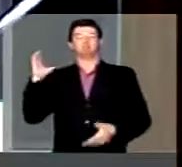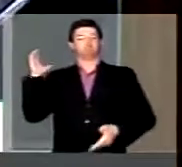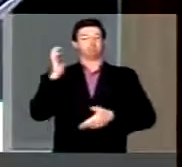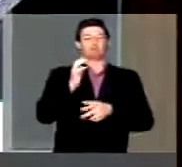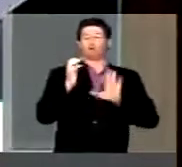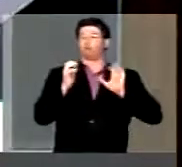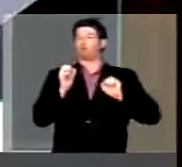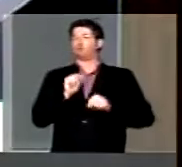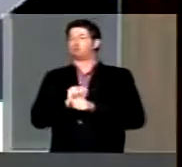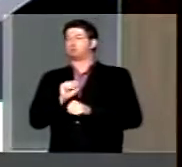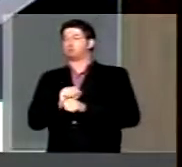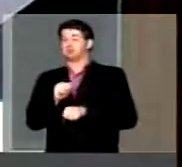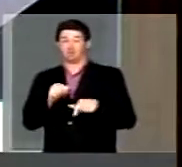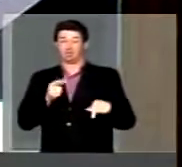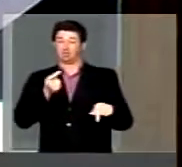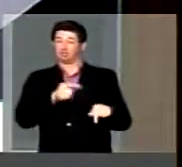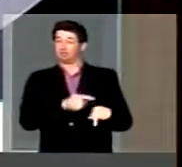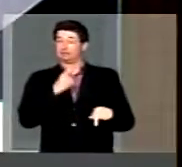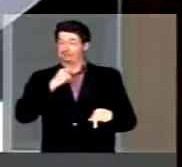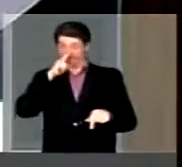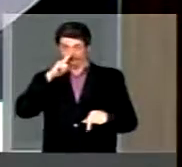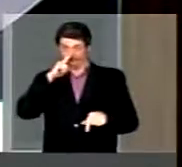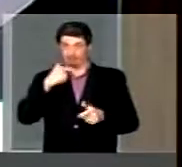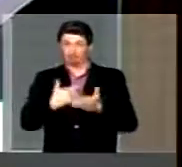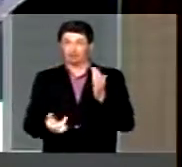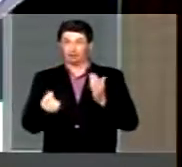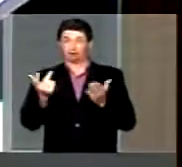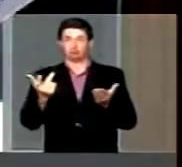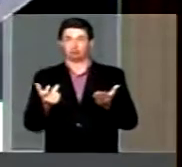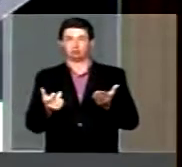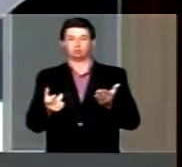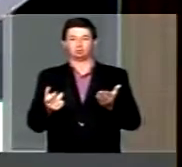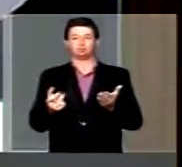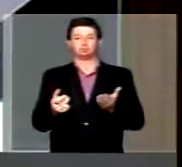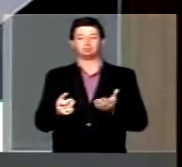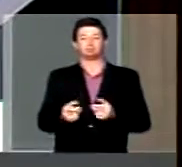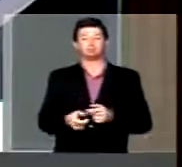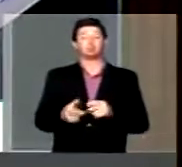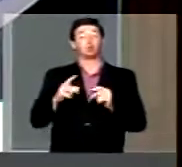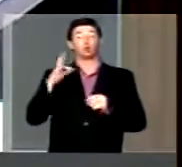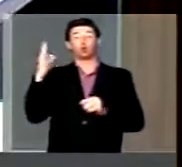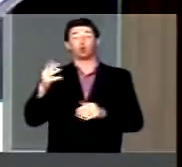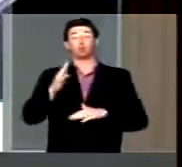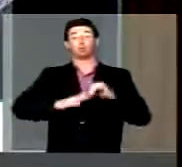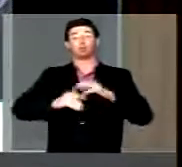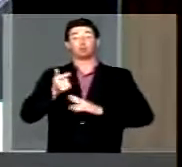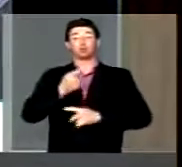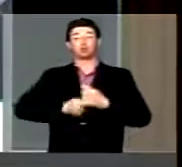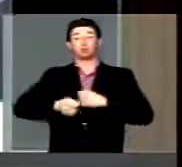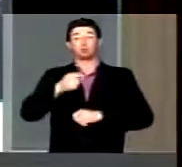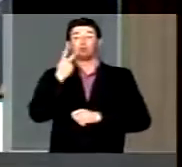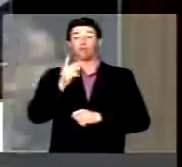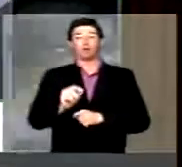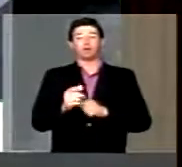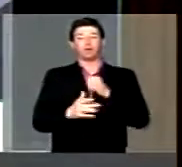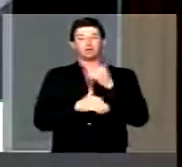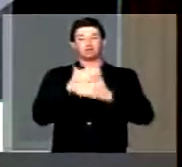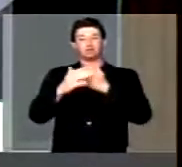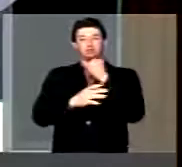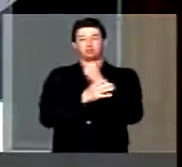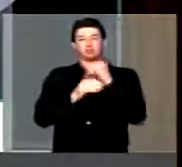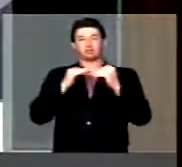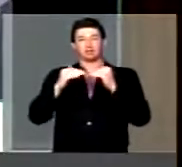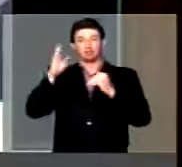aplicar seu dinheiro aqui. Há consenso entre os economistas de que o desenvolvimento sustentável a